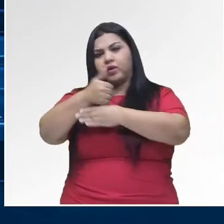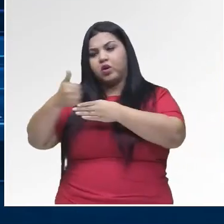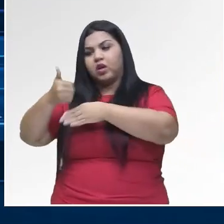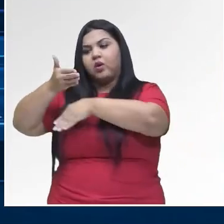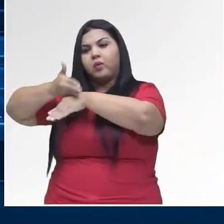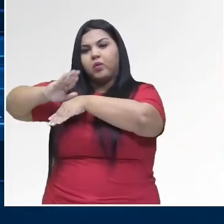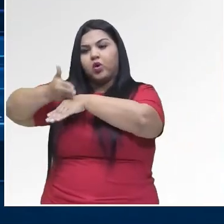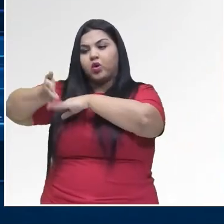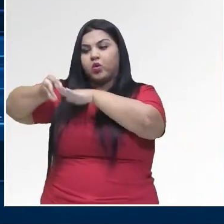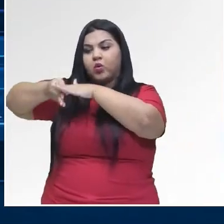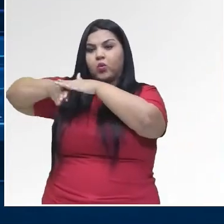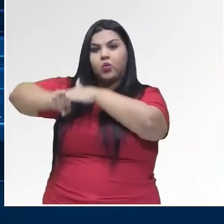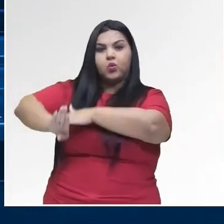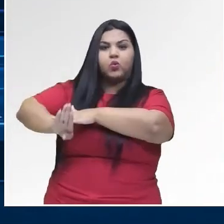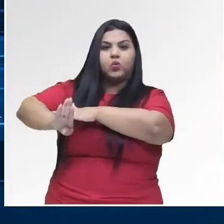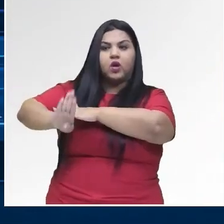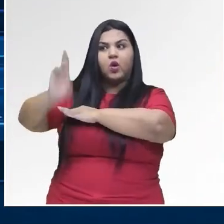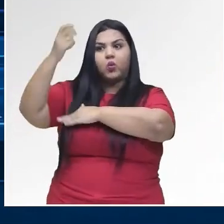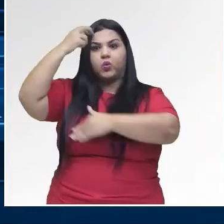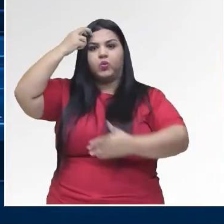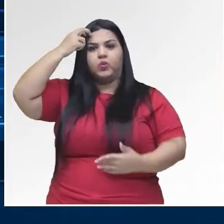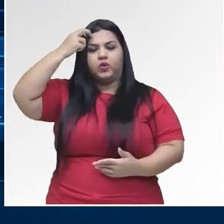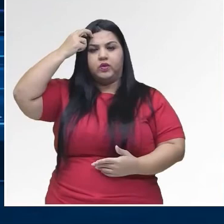prática, é costume, é cultura.